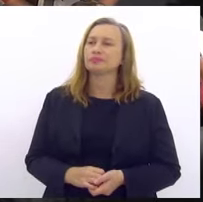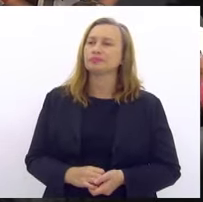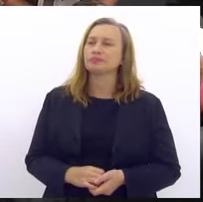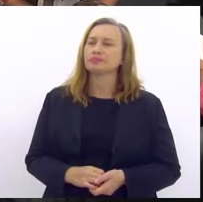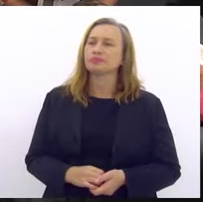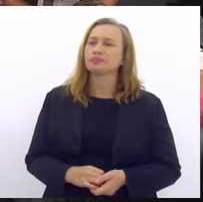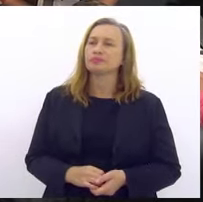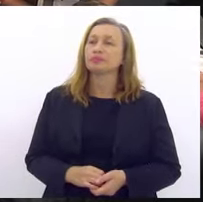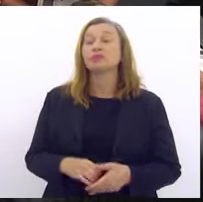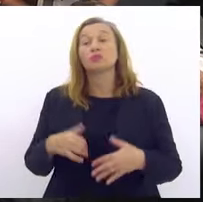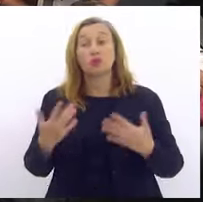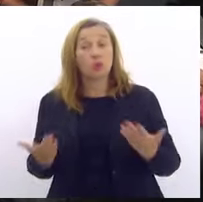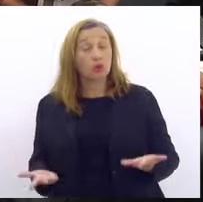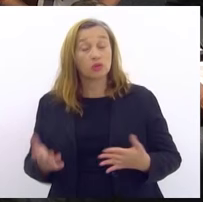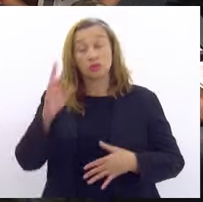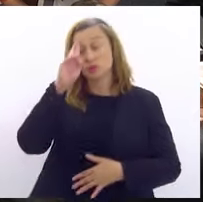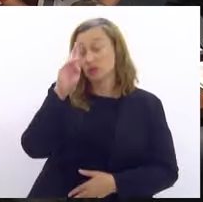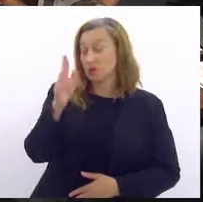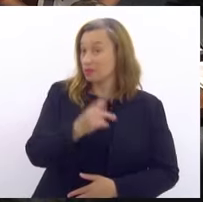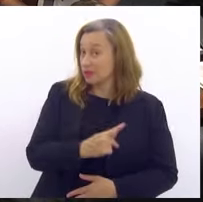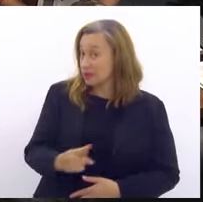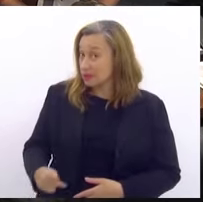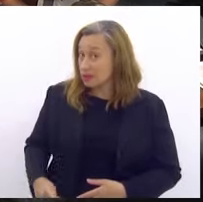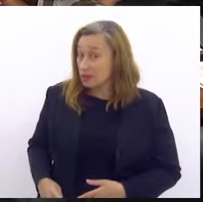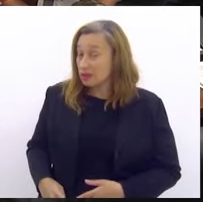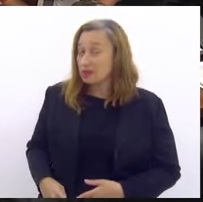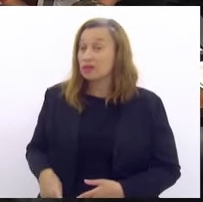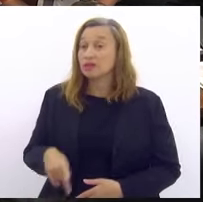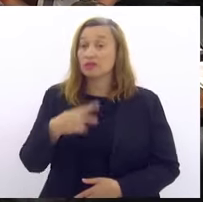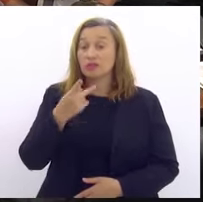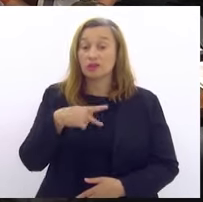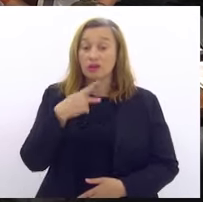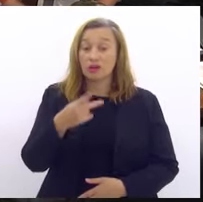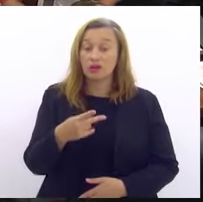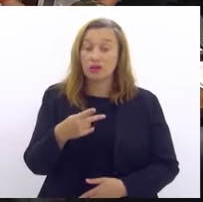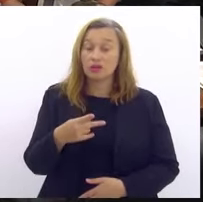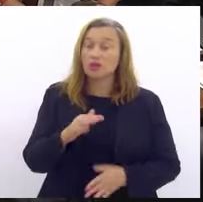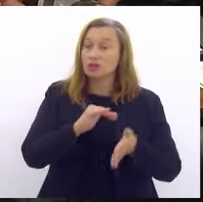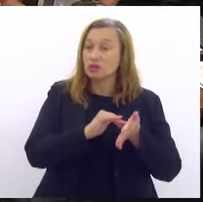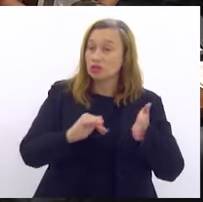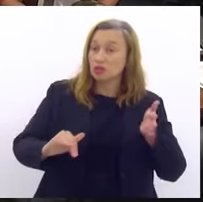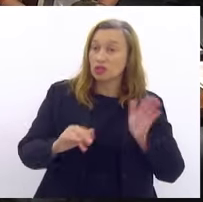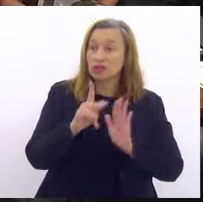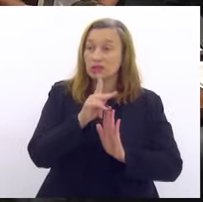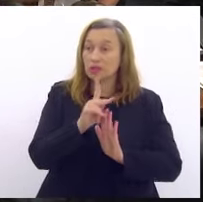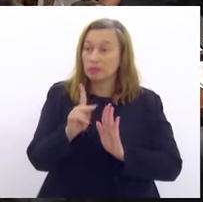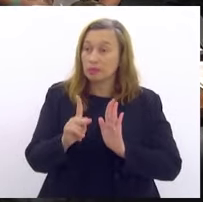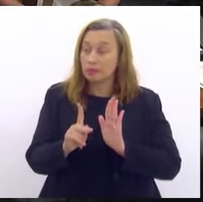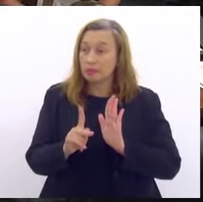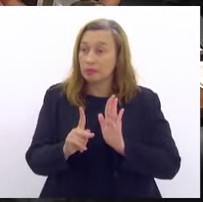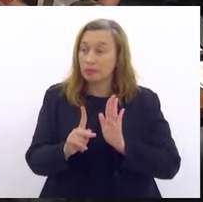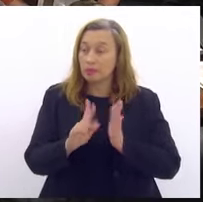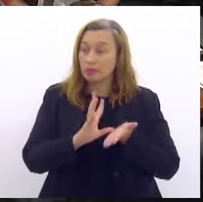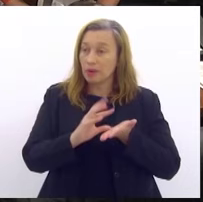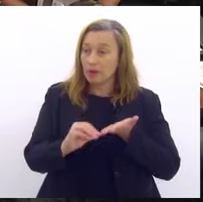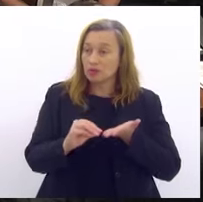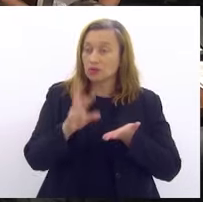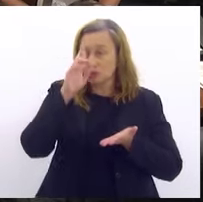É quando Vossa Excelência cantou os que são retirados de pauta, o senhor falou